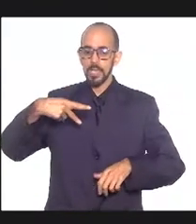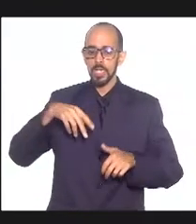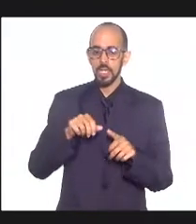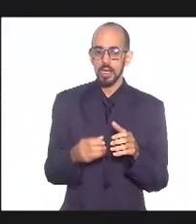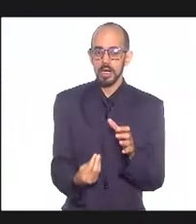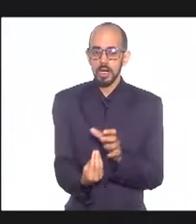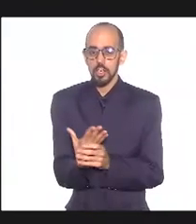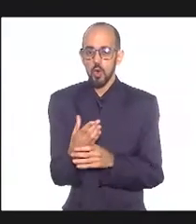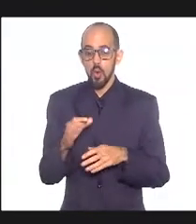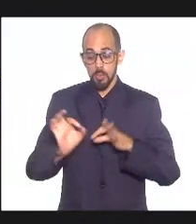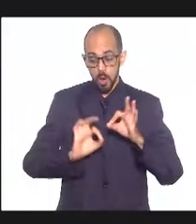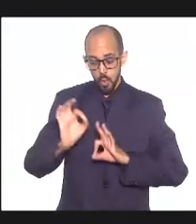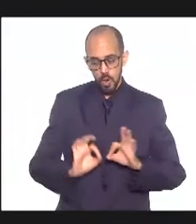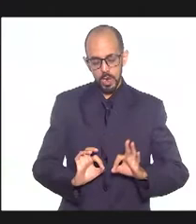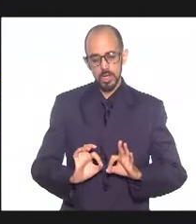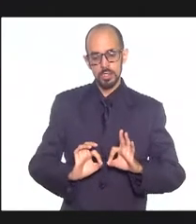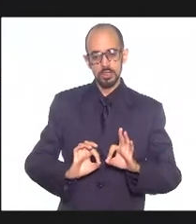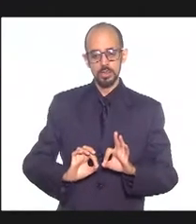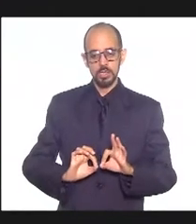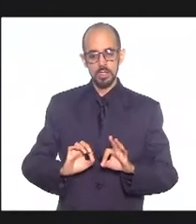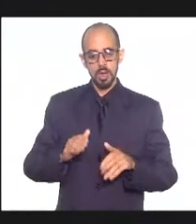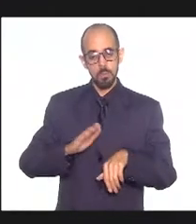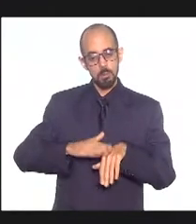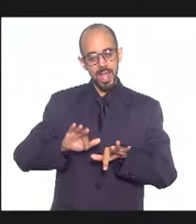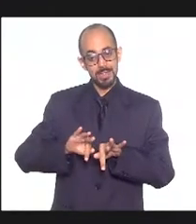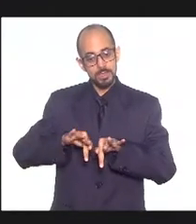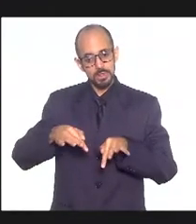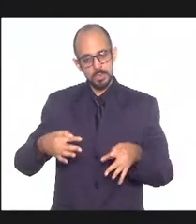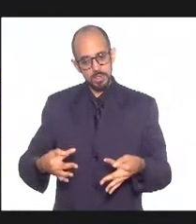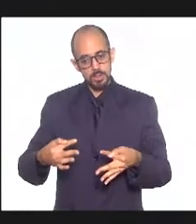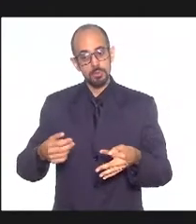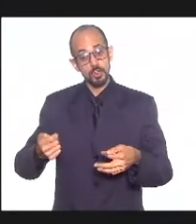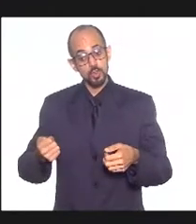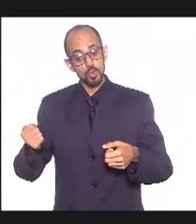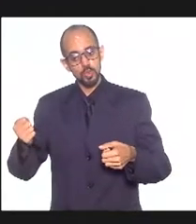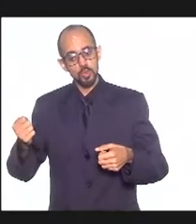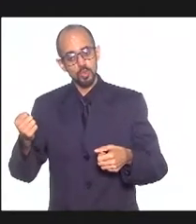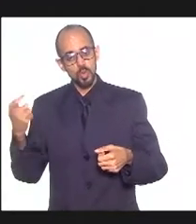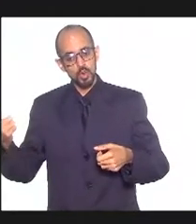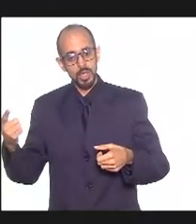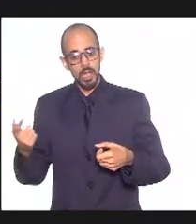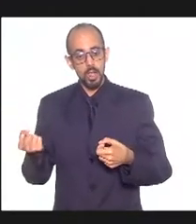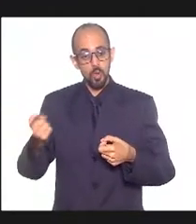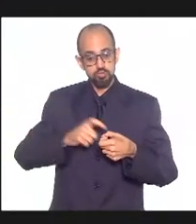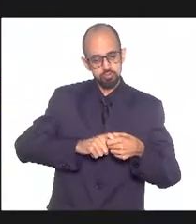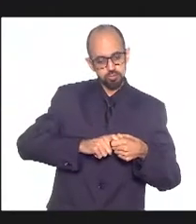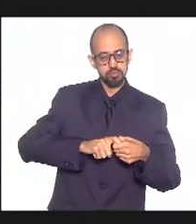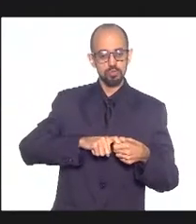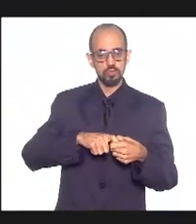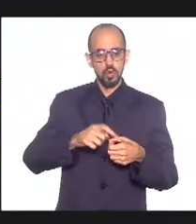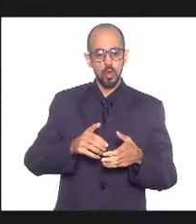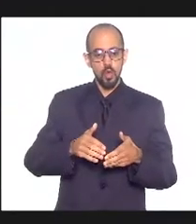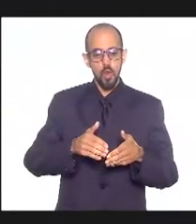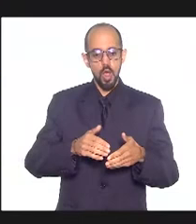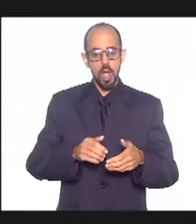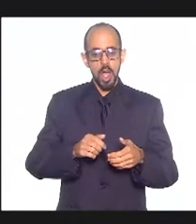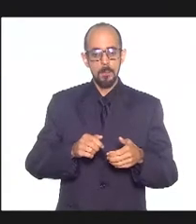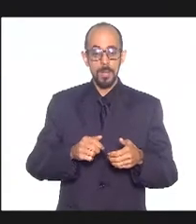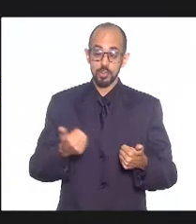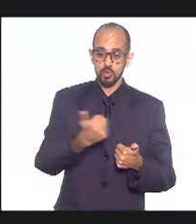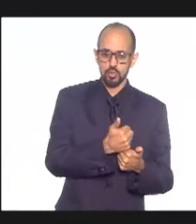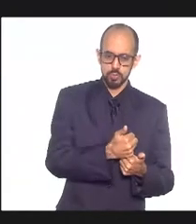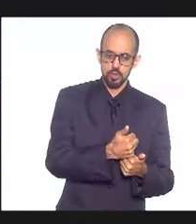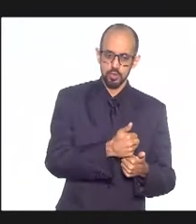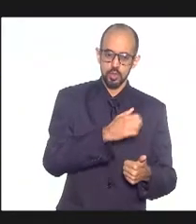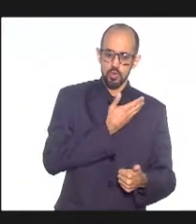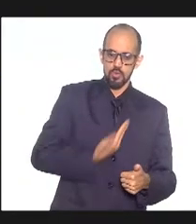de autorização, que são mais simples do que o processo de concessão, colocar novos atores, novos players. Porém, o marco regulatório